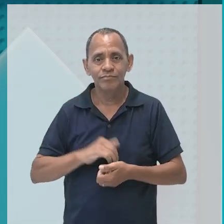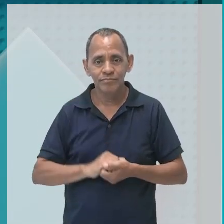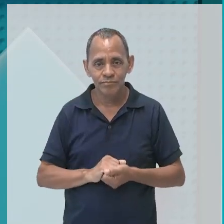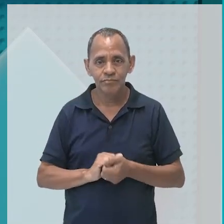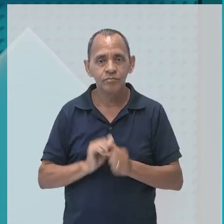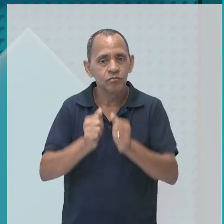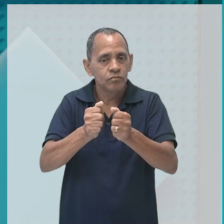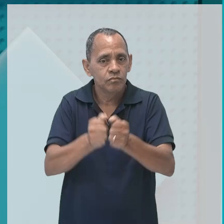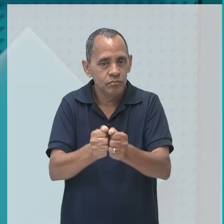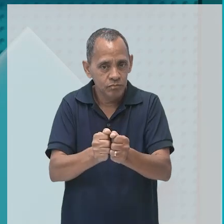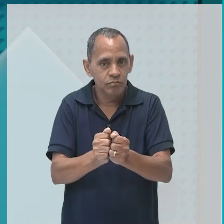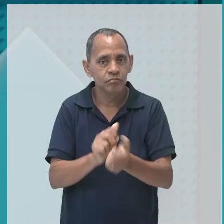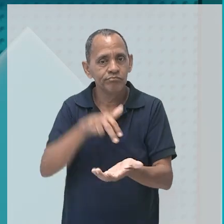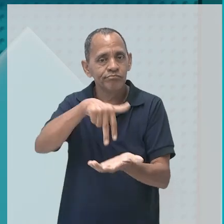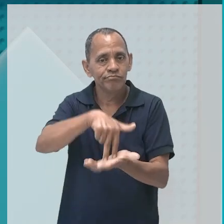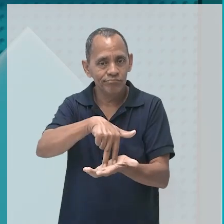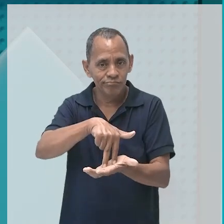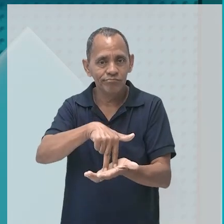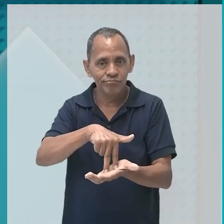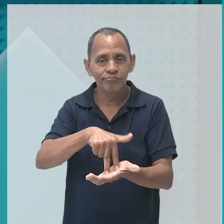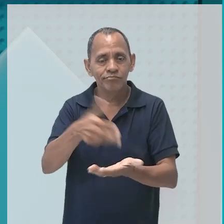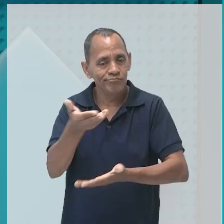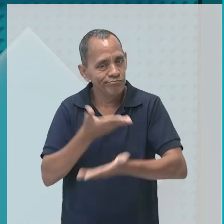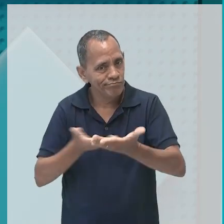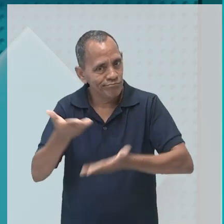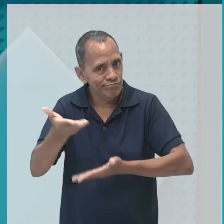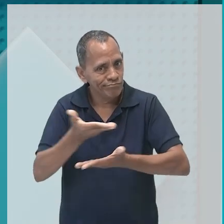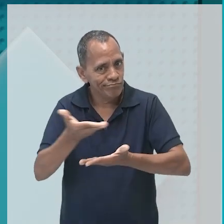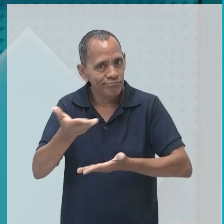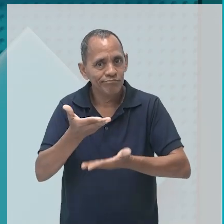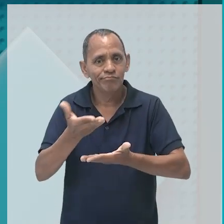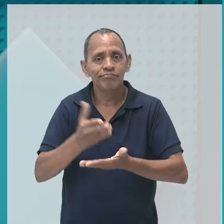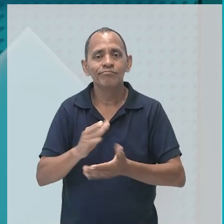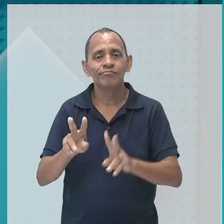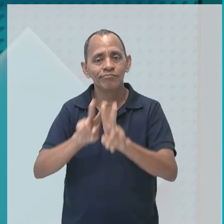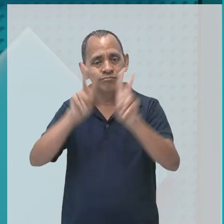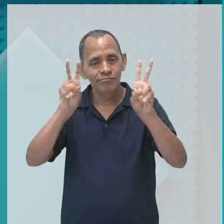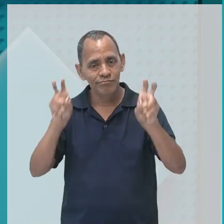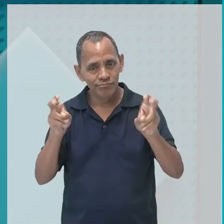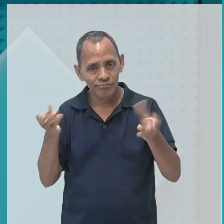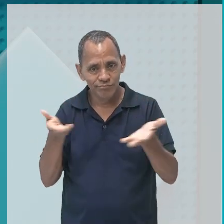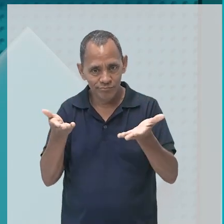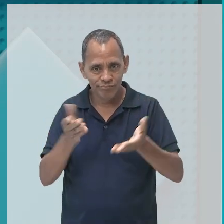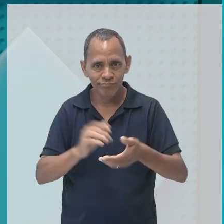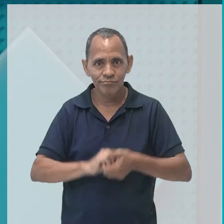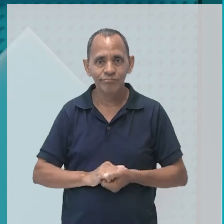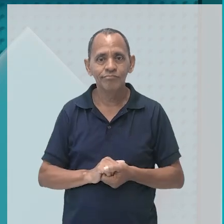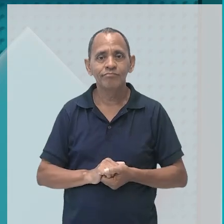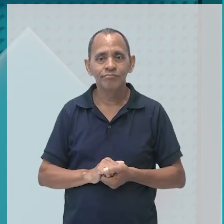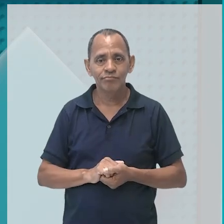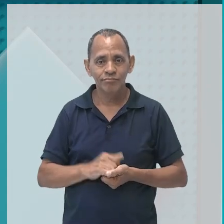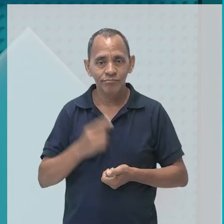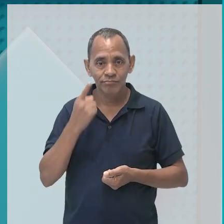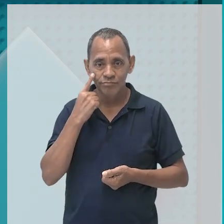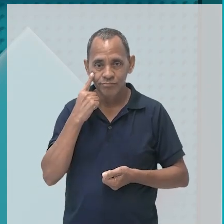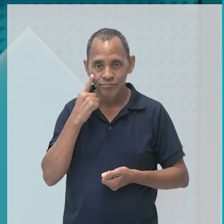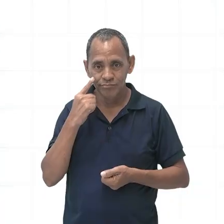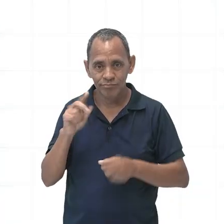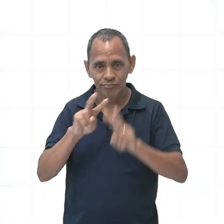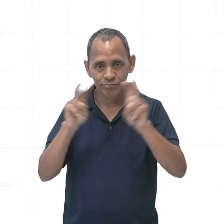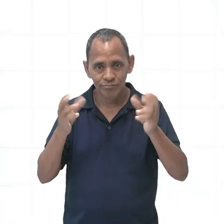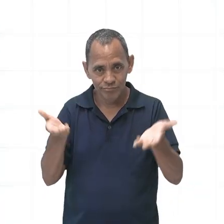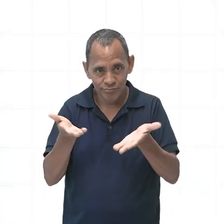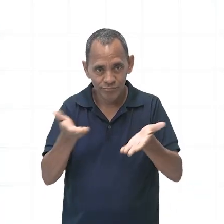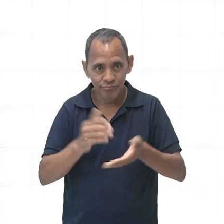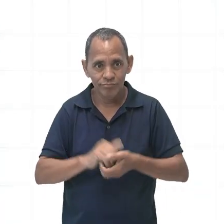momento, fazendo essa troca de conhecimentos relacionados aos conteúdos de educação física. Vamos então ver o que nós temos para a nossa